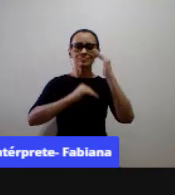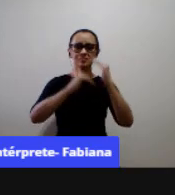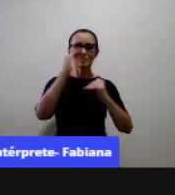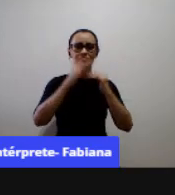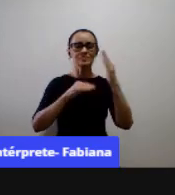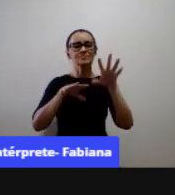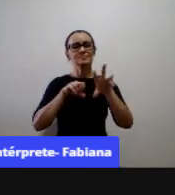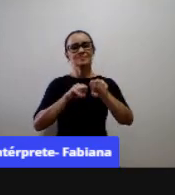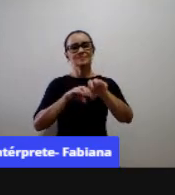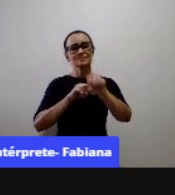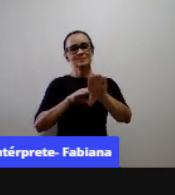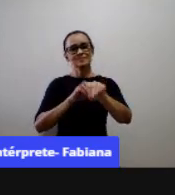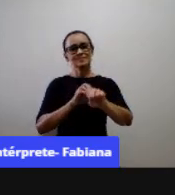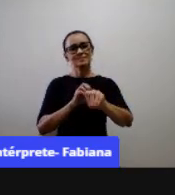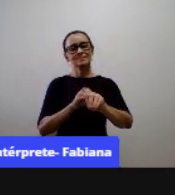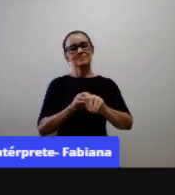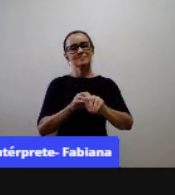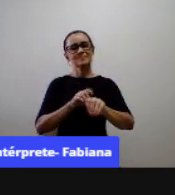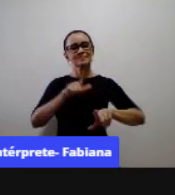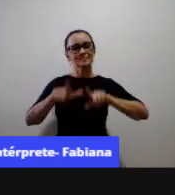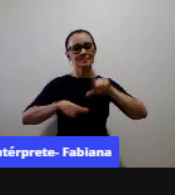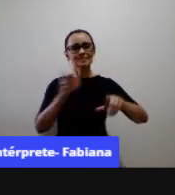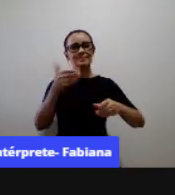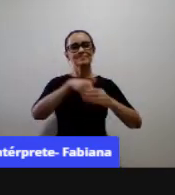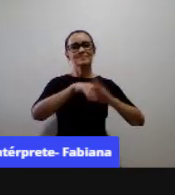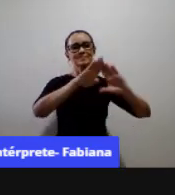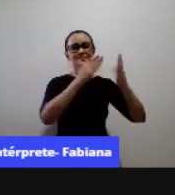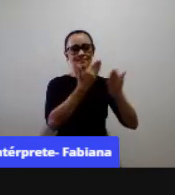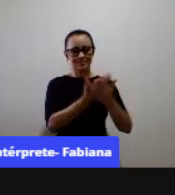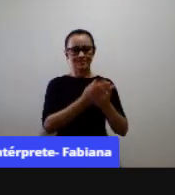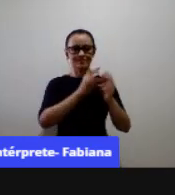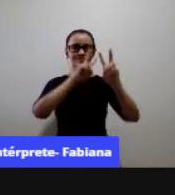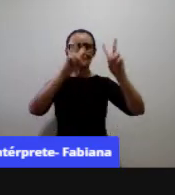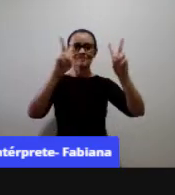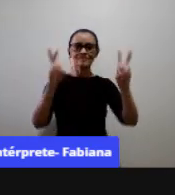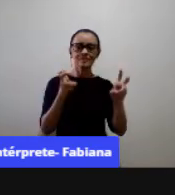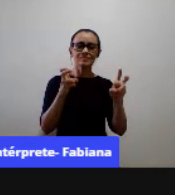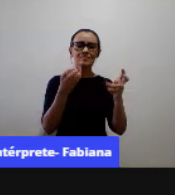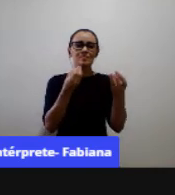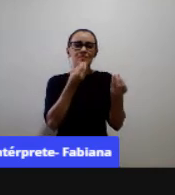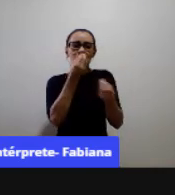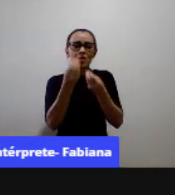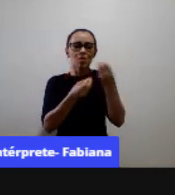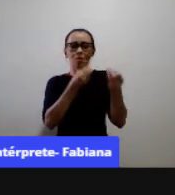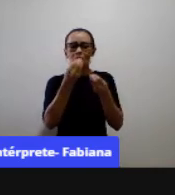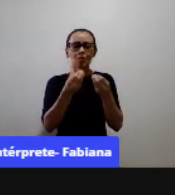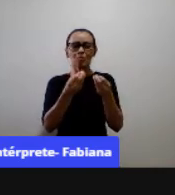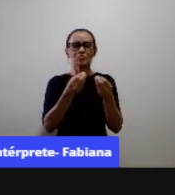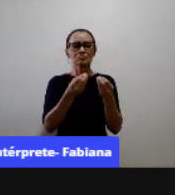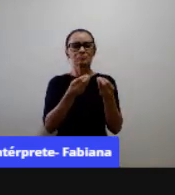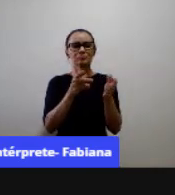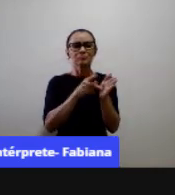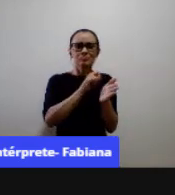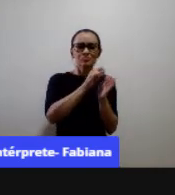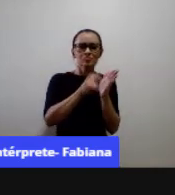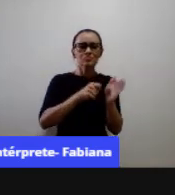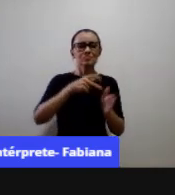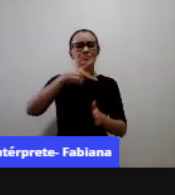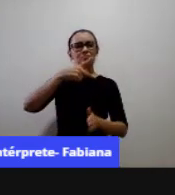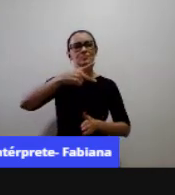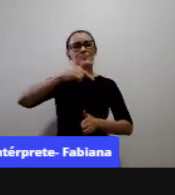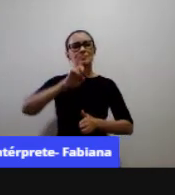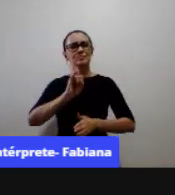educação nas unidades escolares. O nosso tema é diretrizes para a elaboração do PEI.